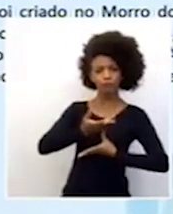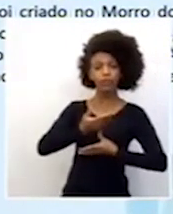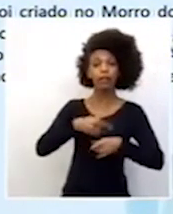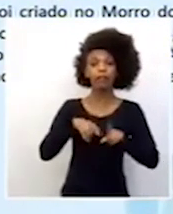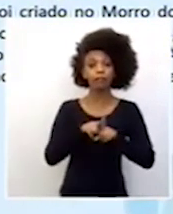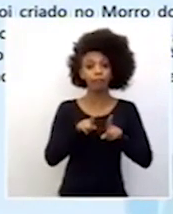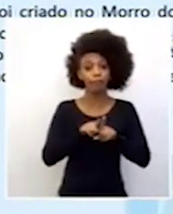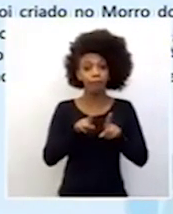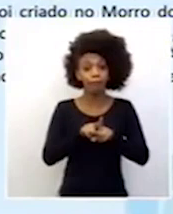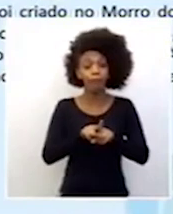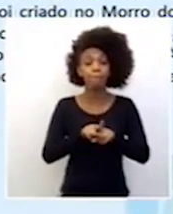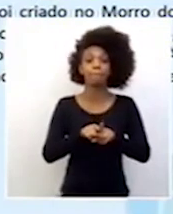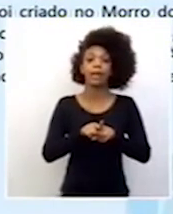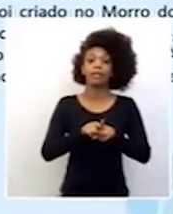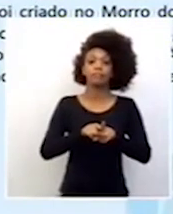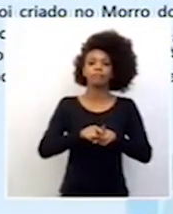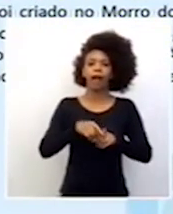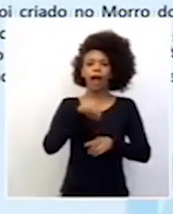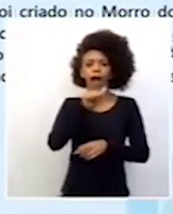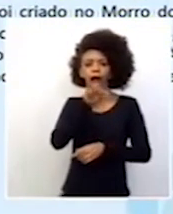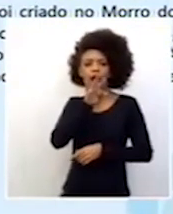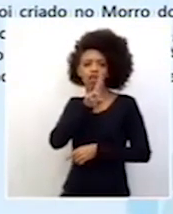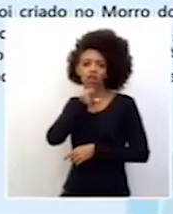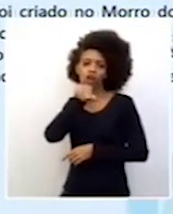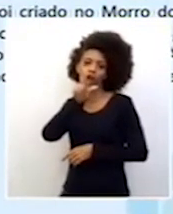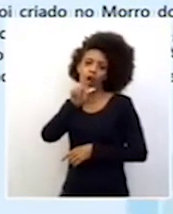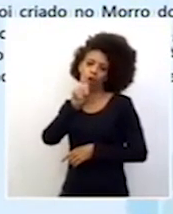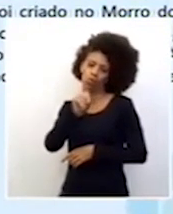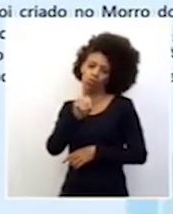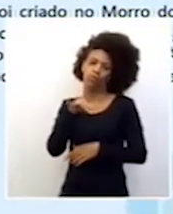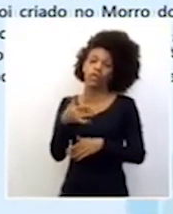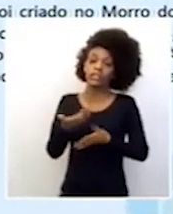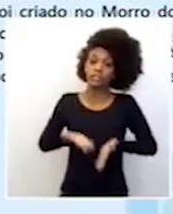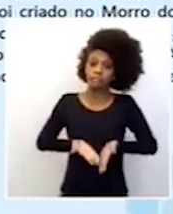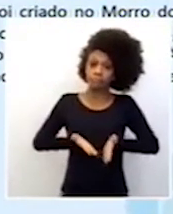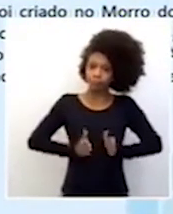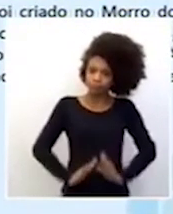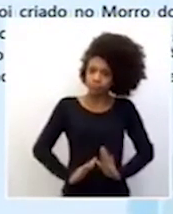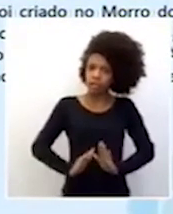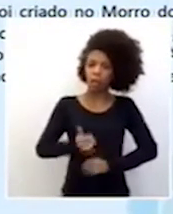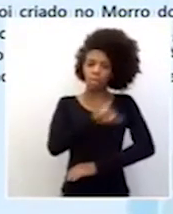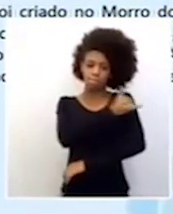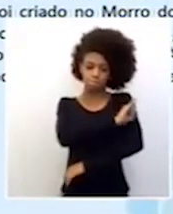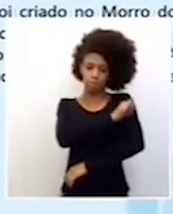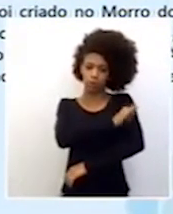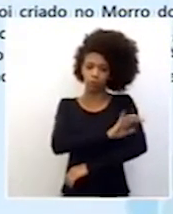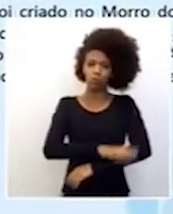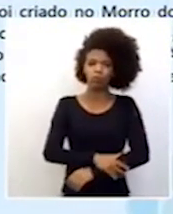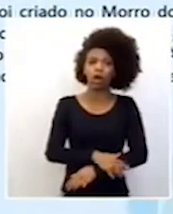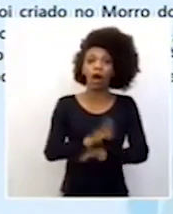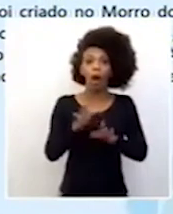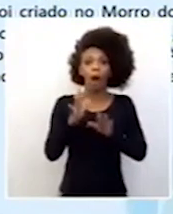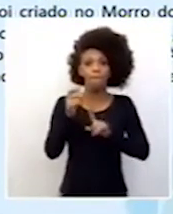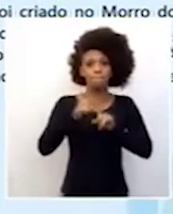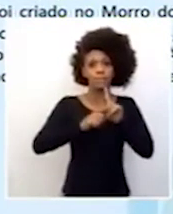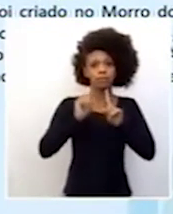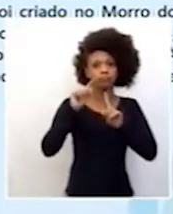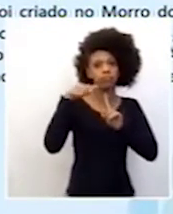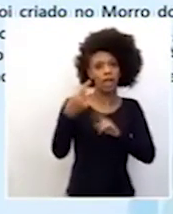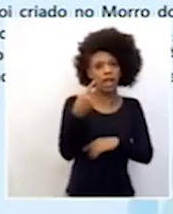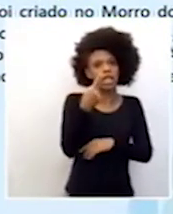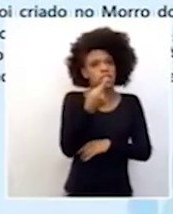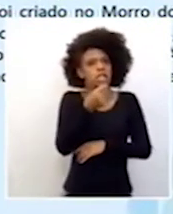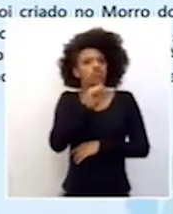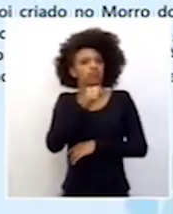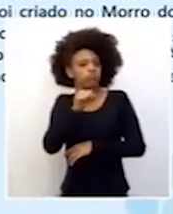teatrólogo. Ele nasceu no Rio, também faleceu no Rio e nasceu em 21 de junho de 1839. Olha, mês que vem vai fazer